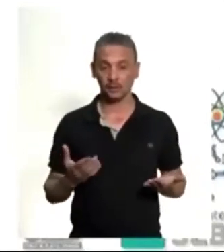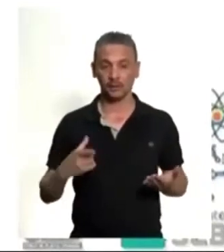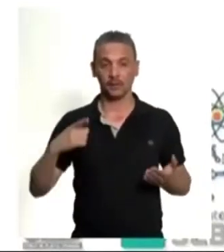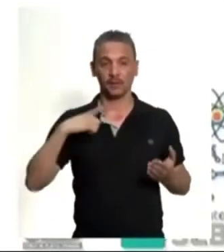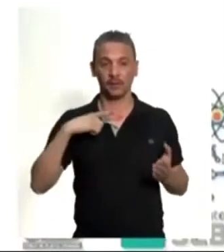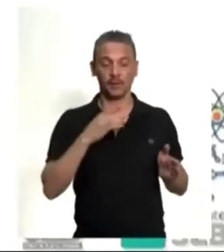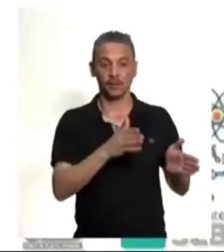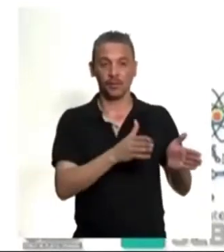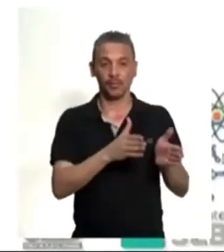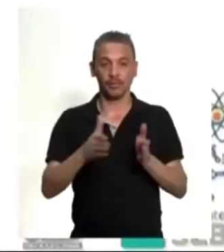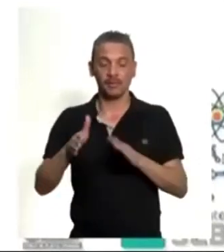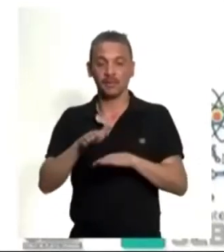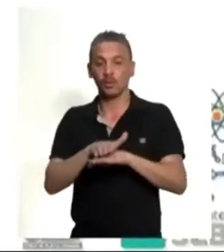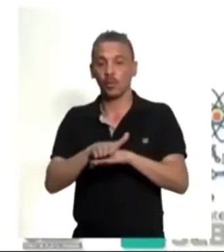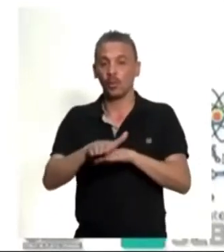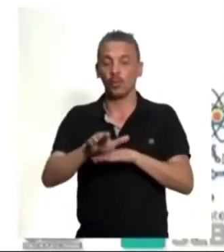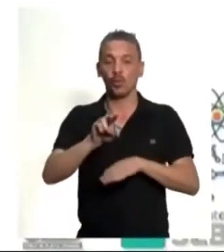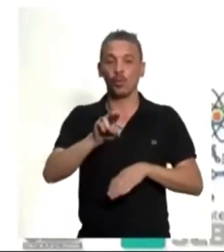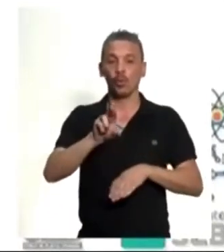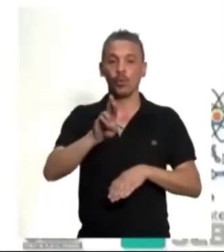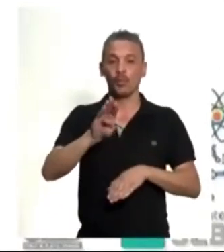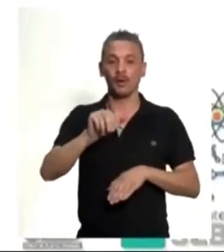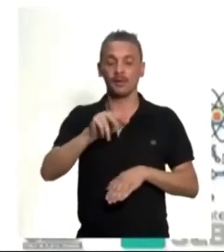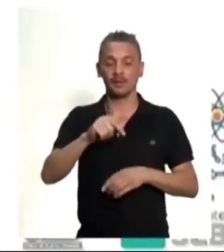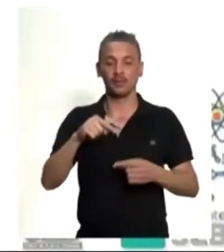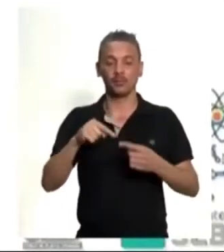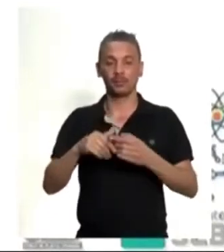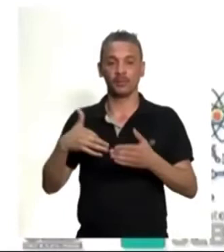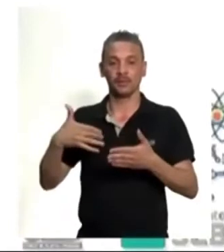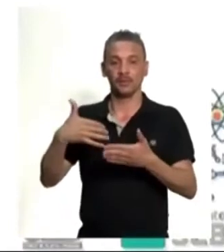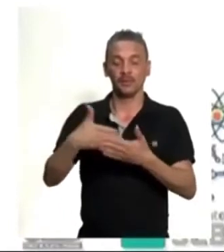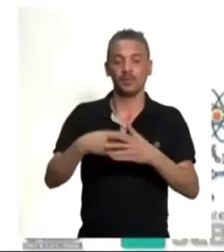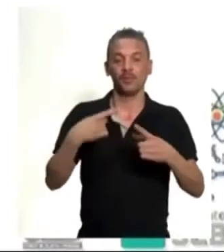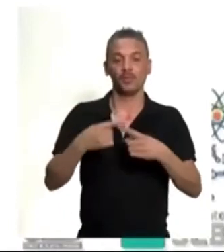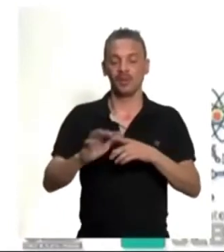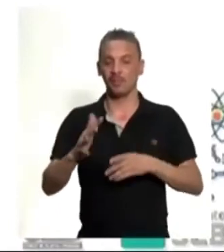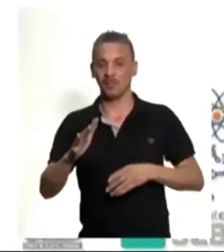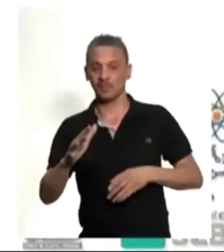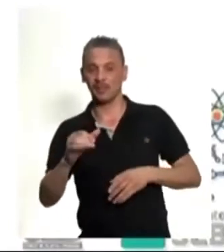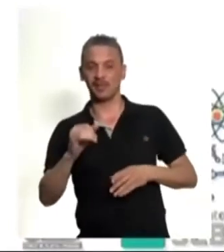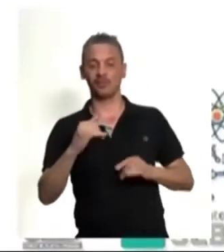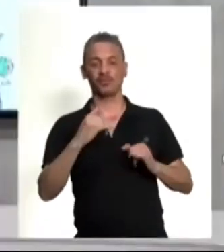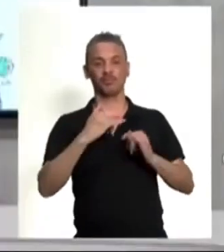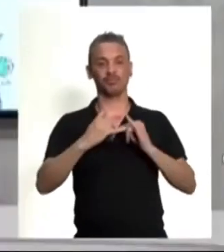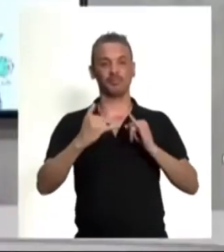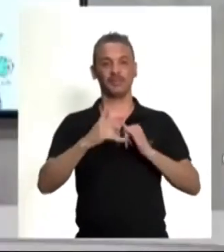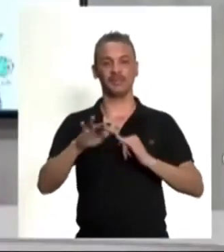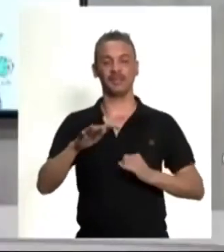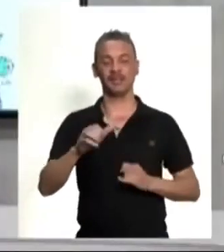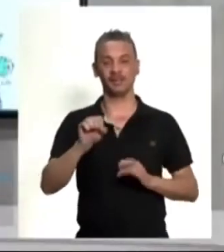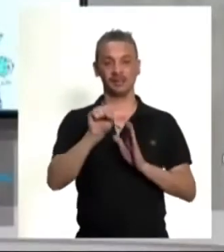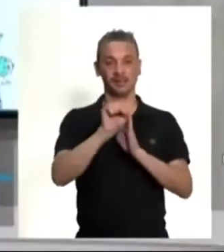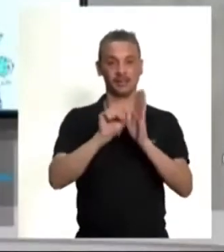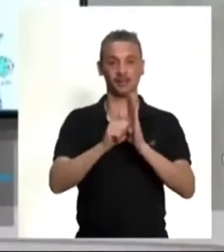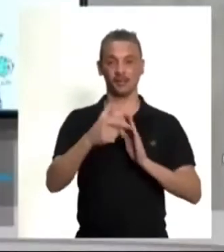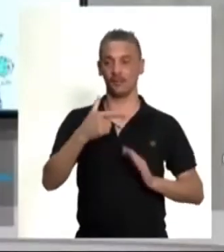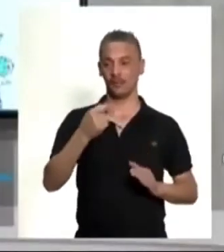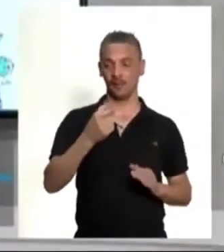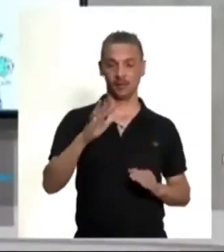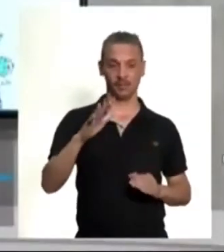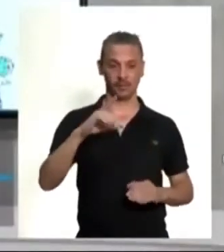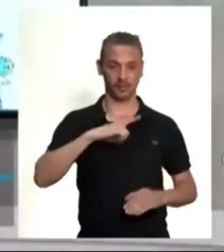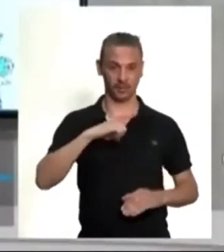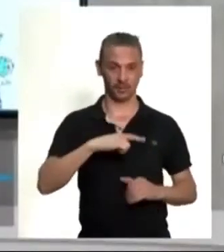de urbanização foi recente porque ele aconteceu em meados, mais ou menos no meio do século XX, sem uma